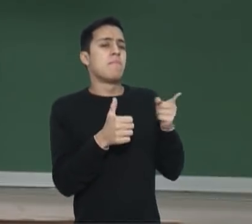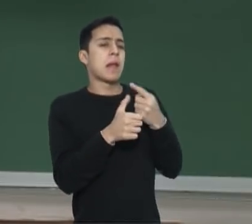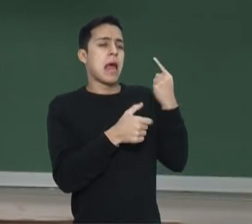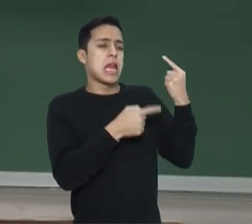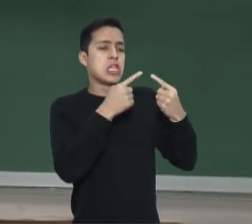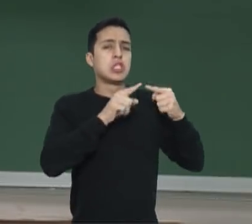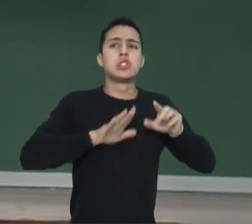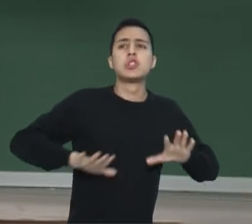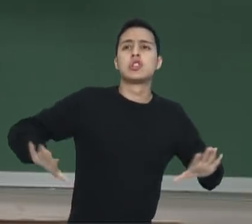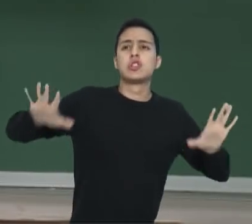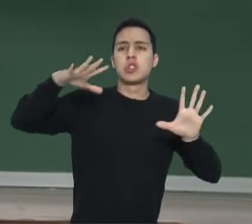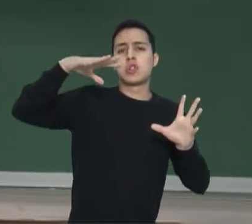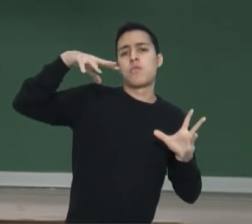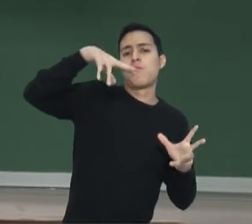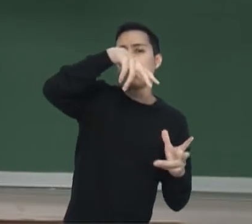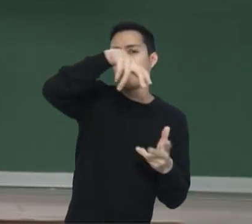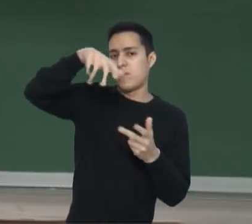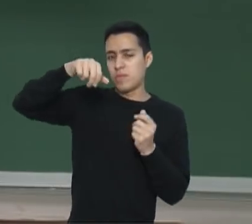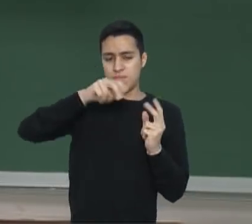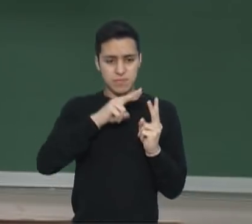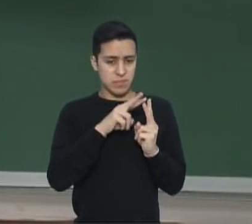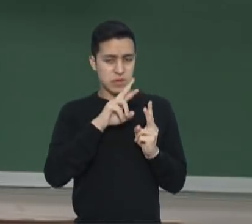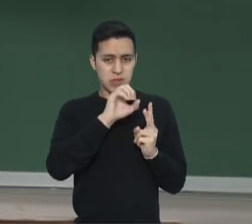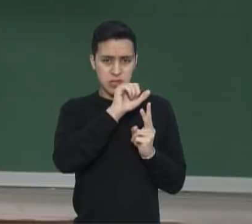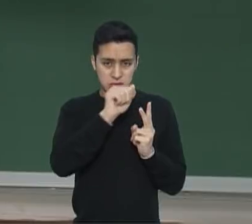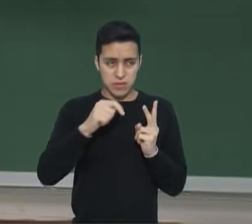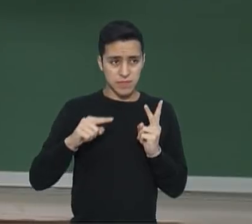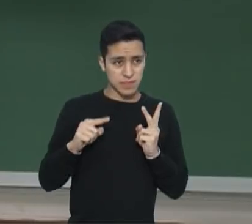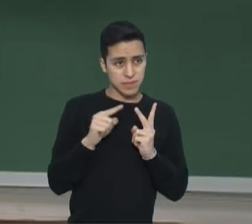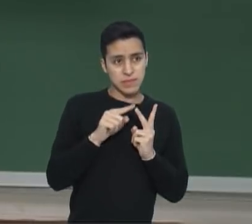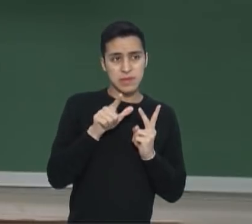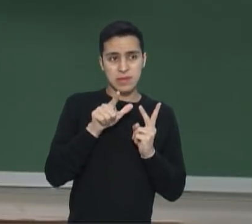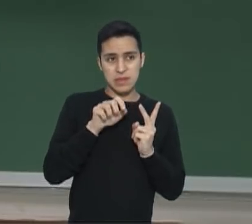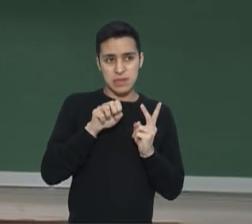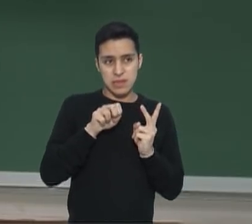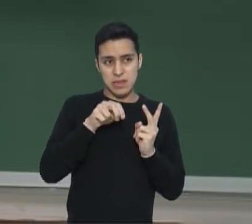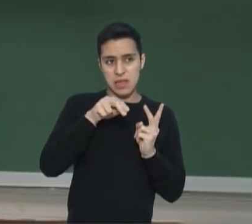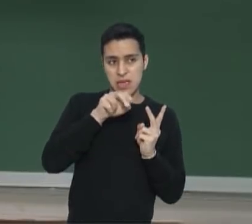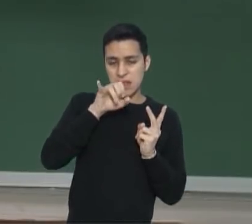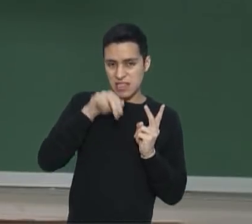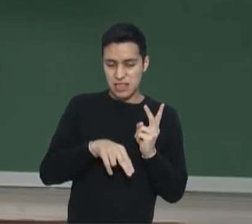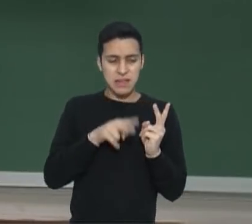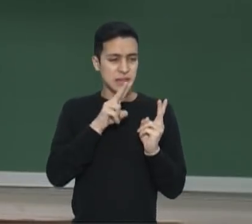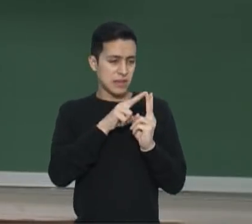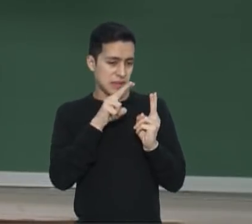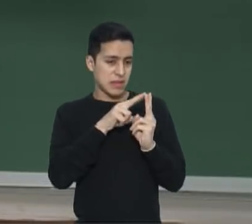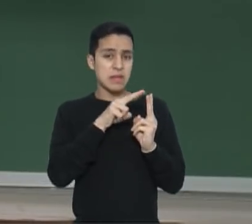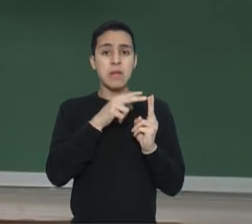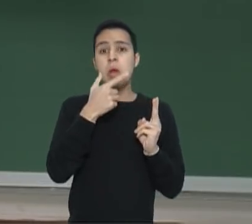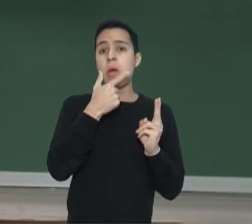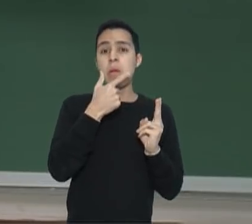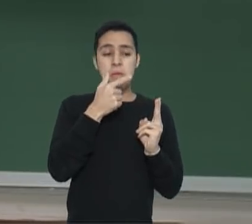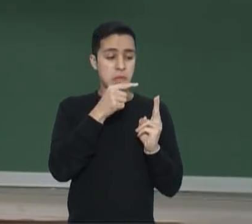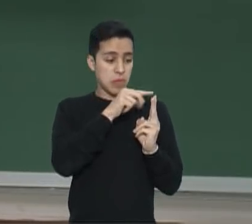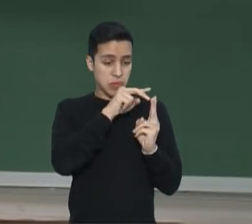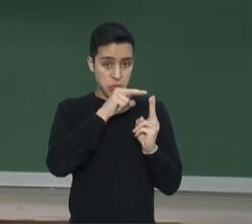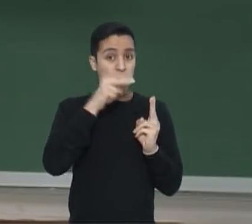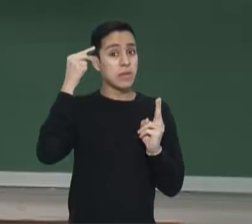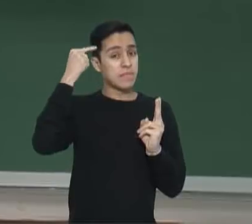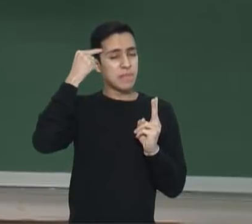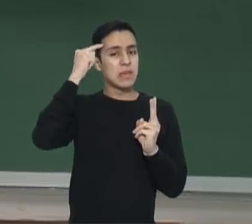nível internacional no século XX foram a Rosa Luxemburgo e o Lenin, esses dois pensadores socialistas aí, que estão